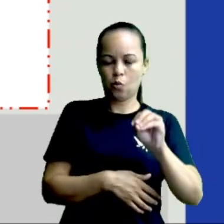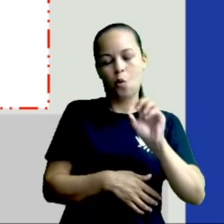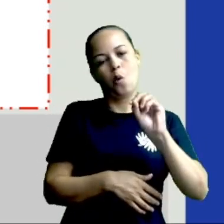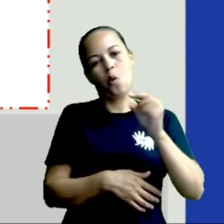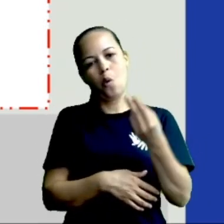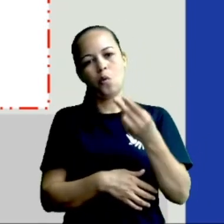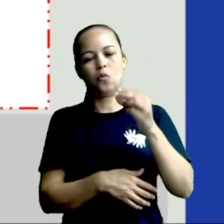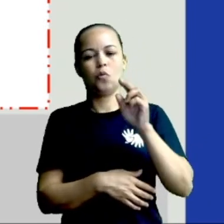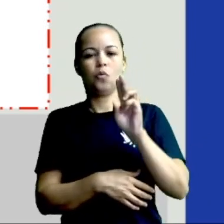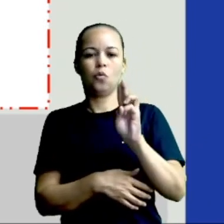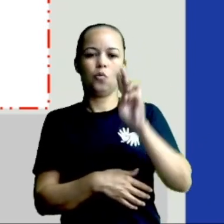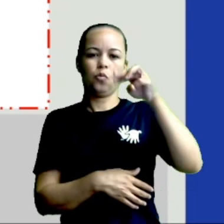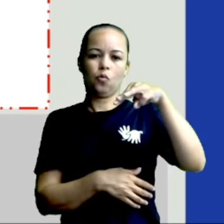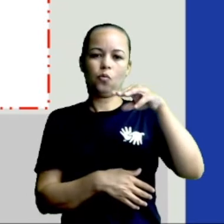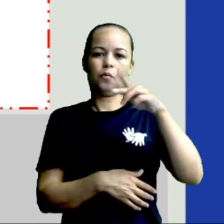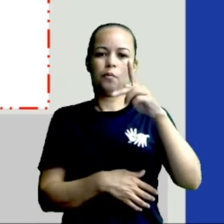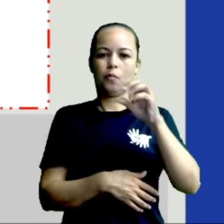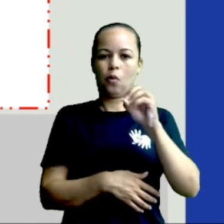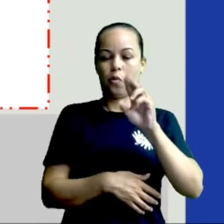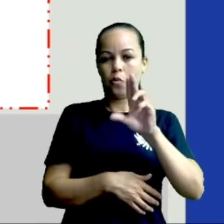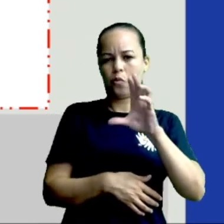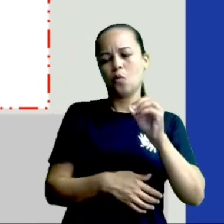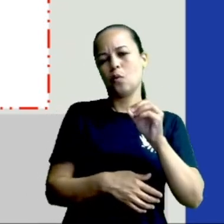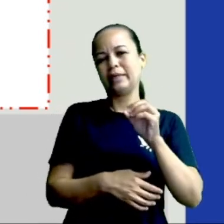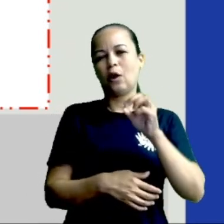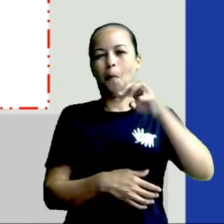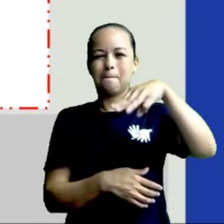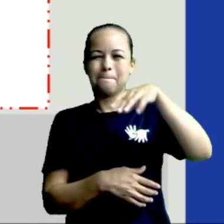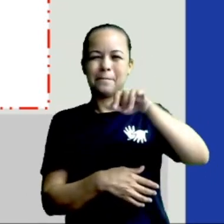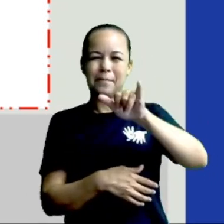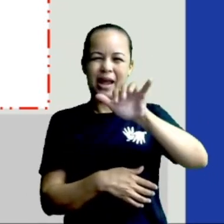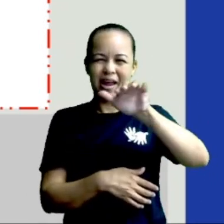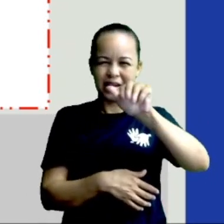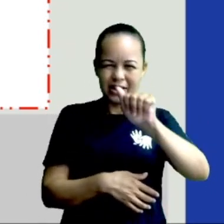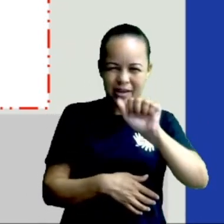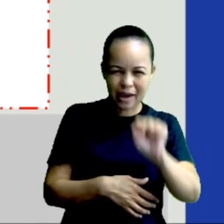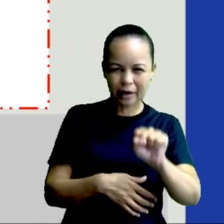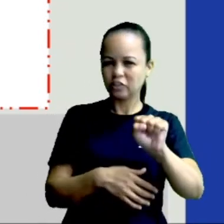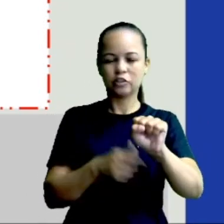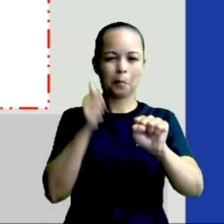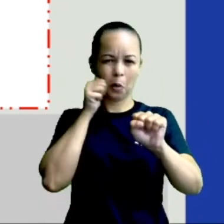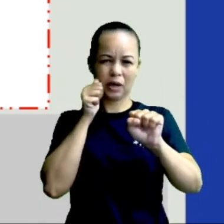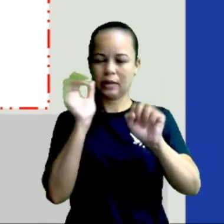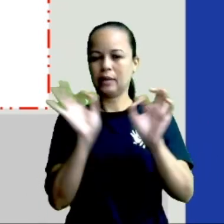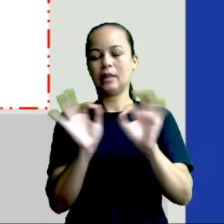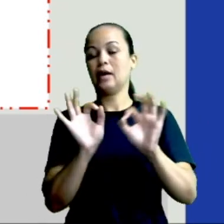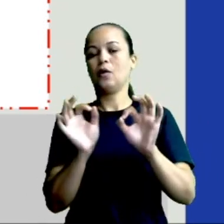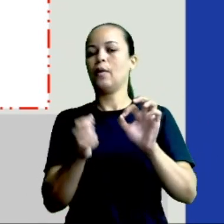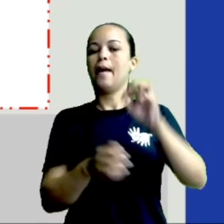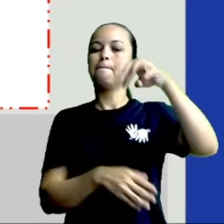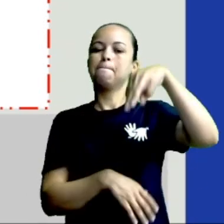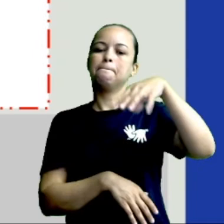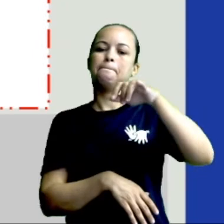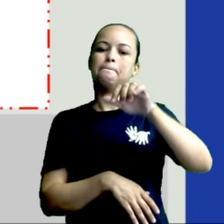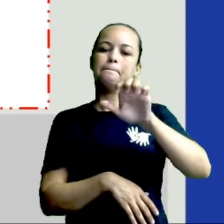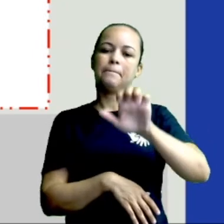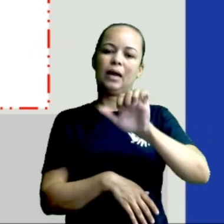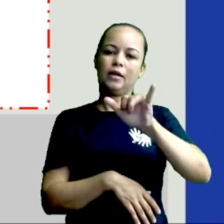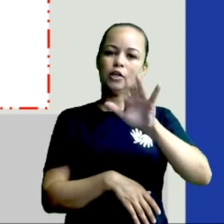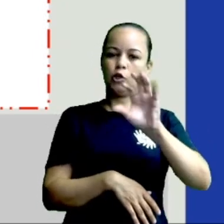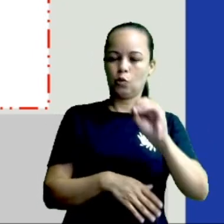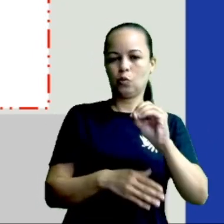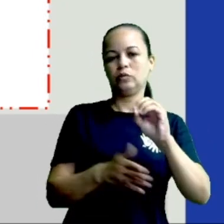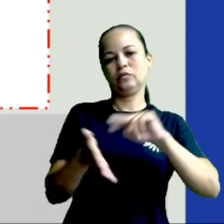posso dizer, as alunas estavam meias nervosas, porque não está aí significando a